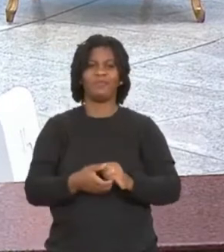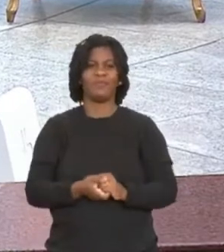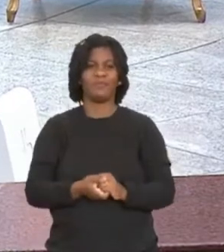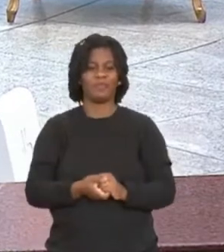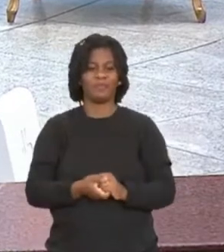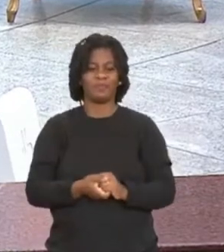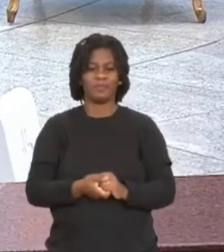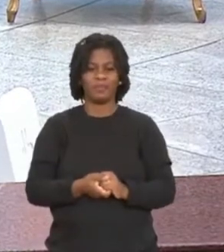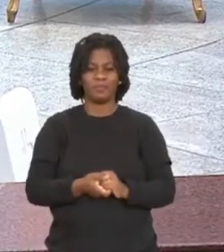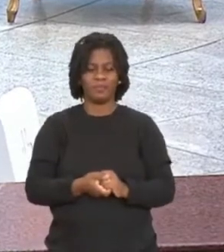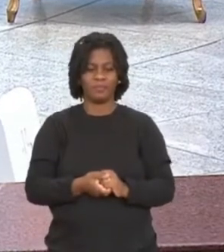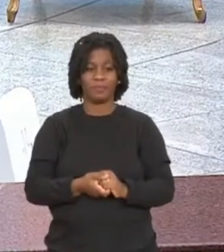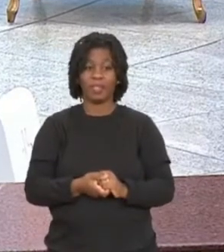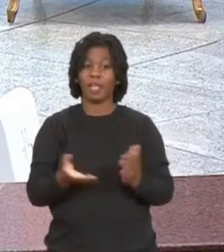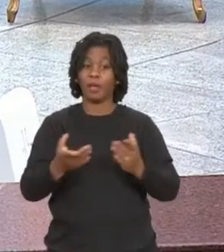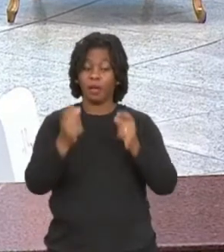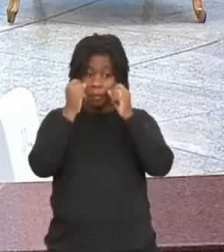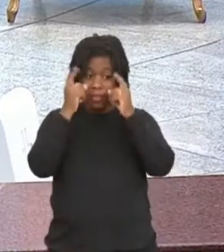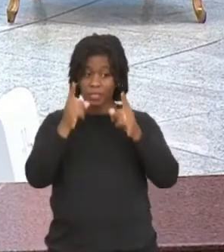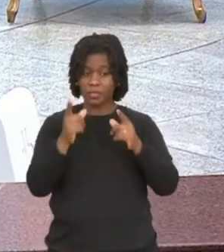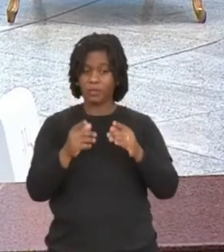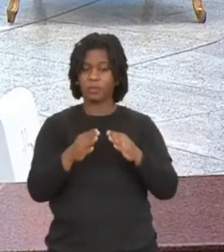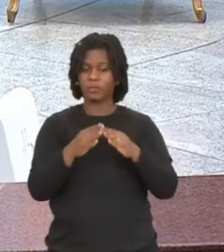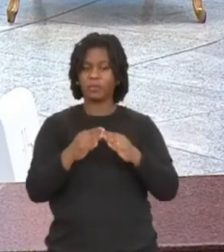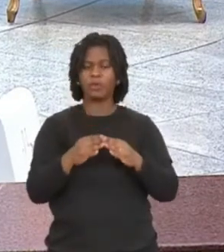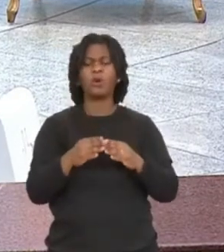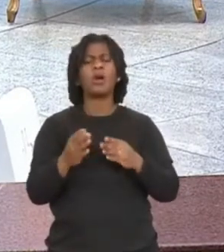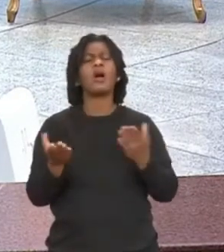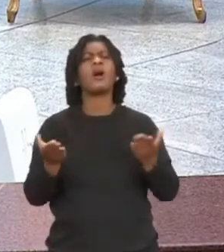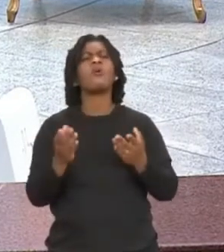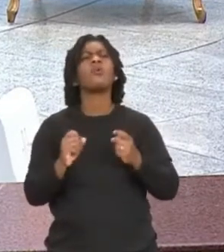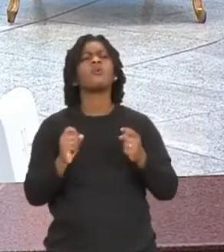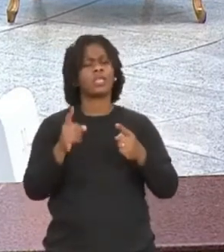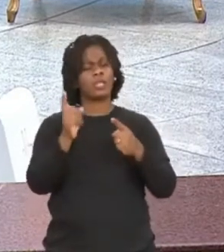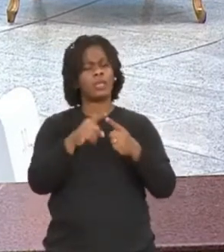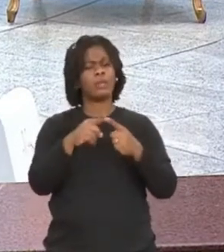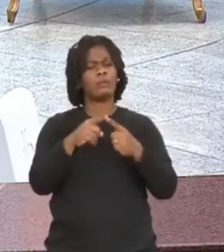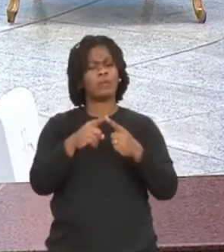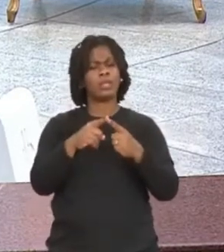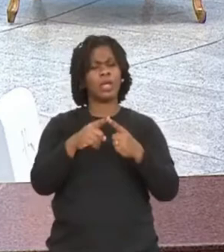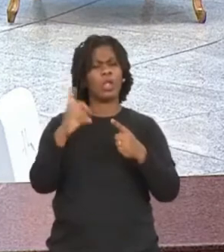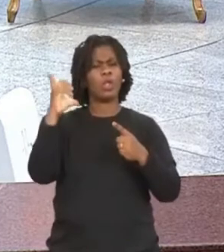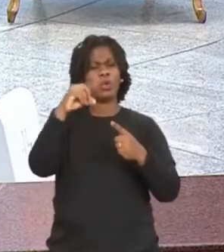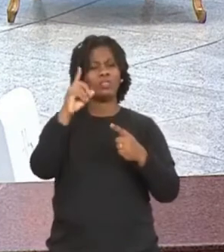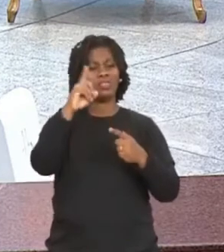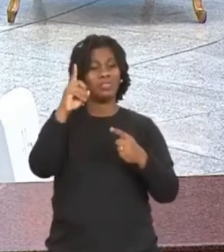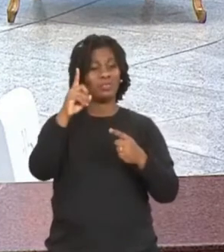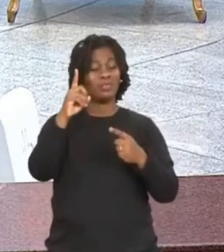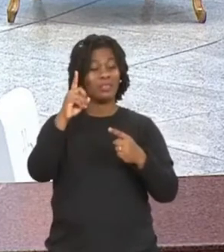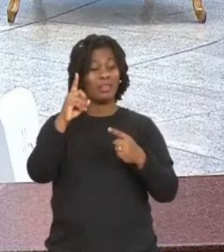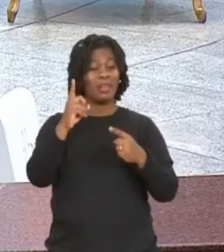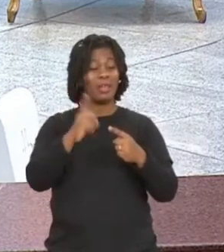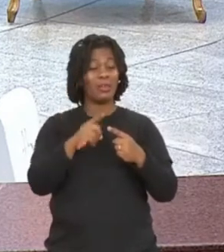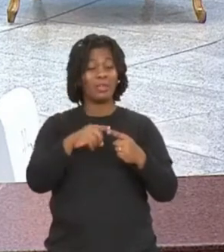Agora, preste atenção, por favor. O que é lutar sem Deus? É lutar confiando em